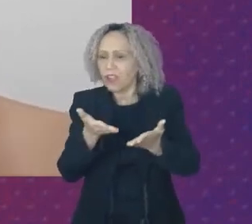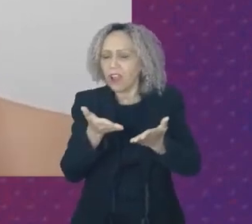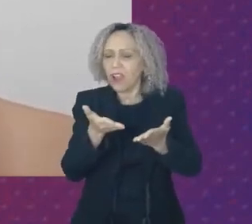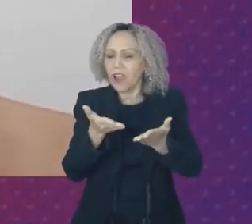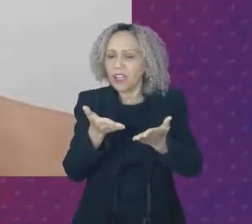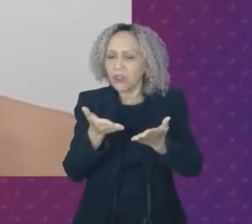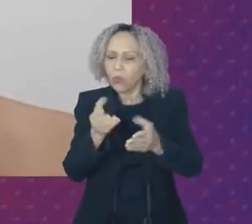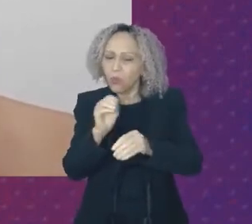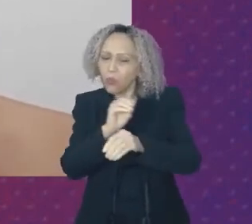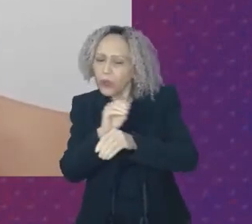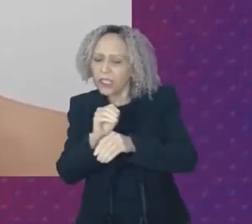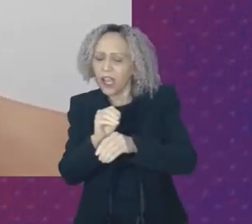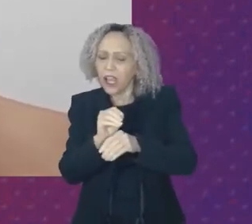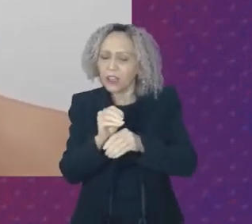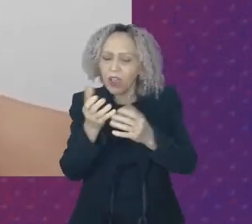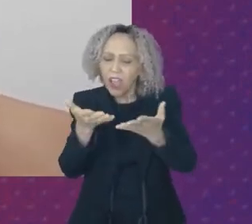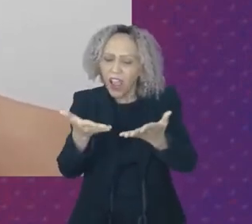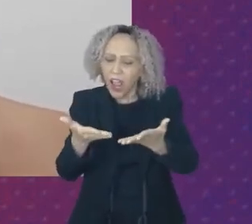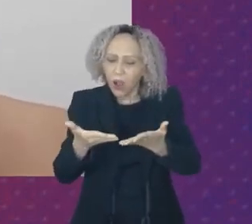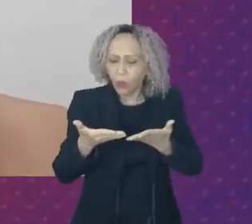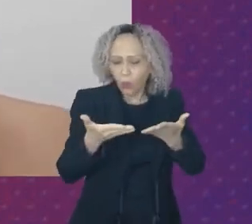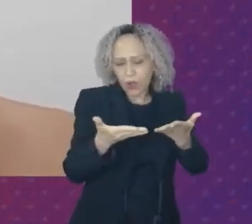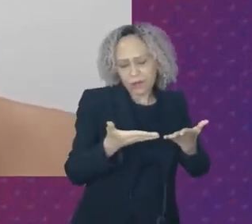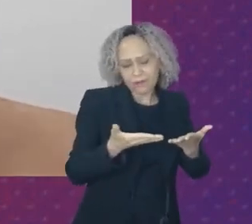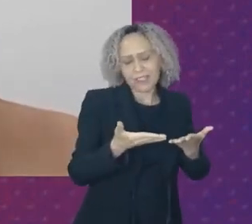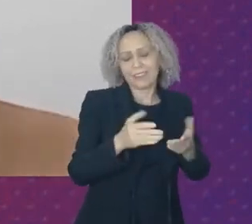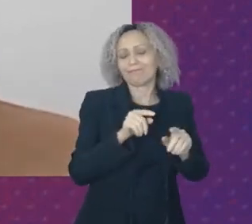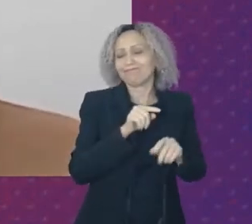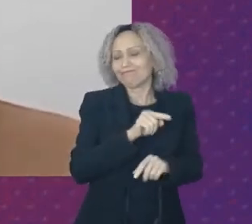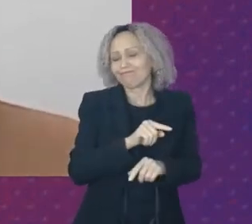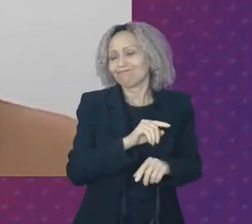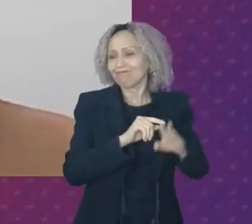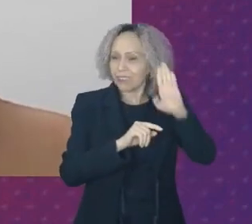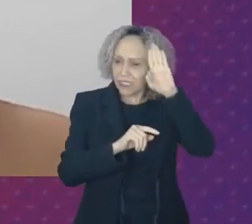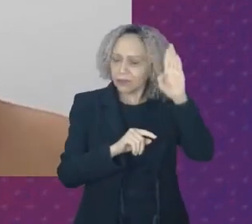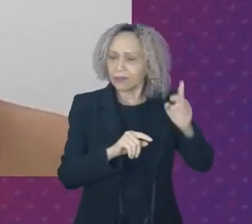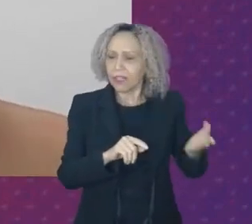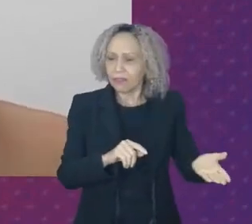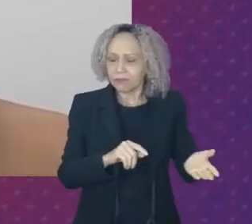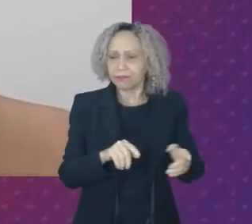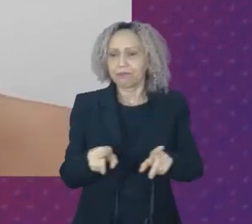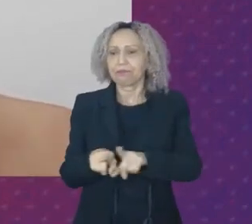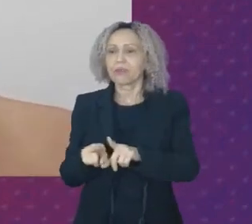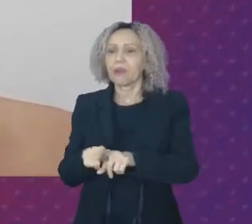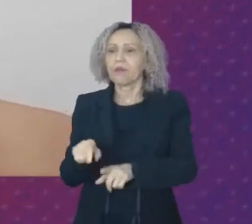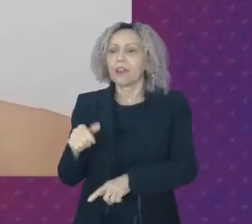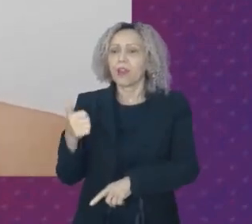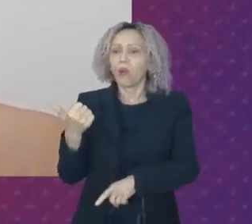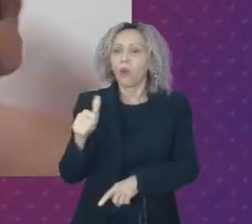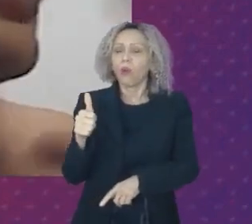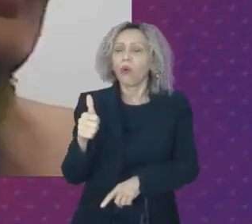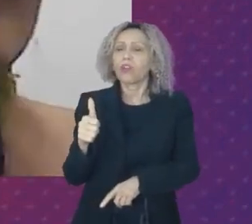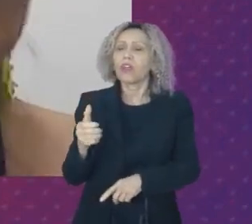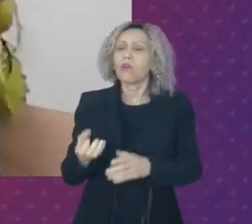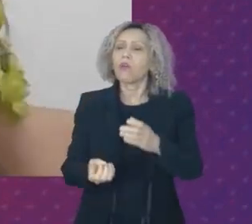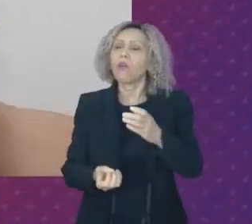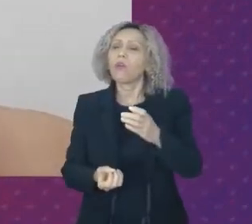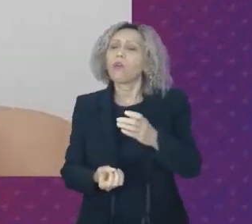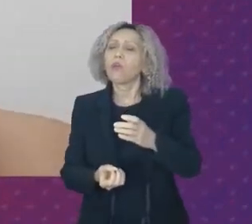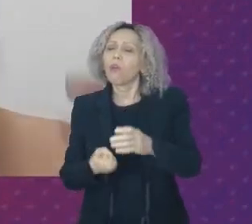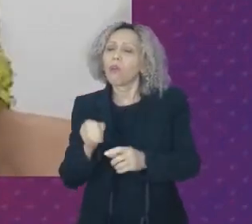no nosso 11º arquétipo, a gente tem o arquétipo do criador, que é um